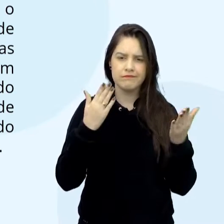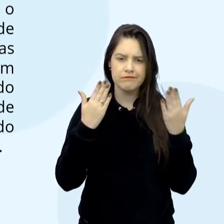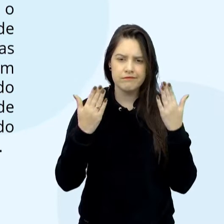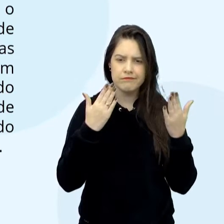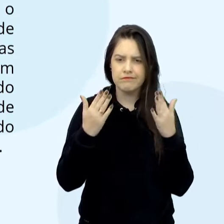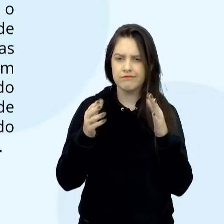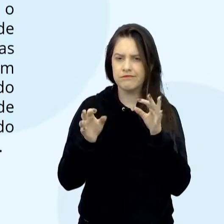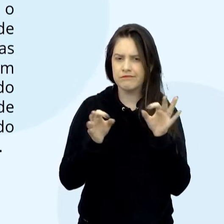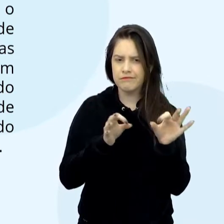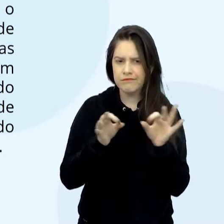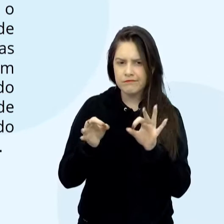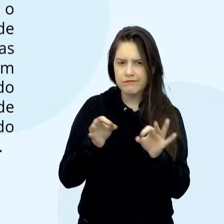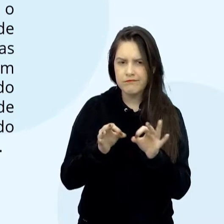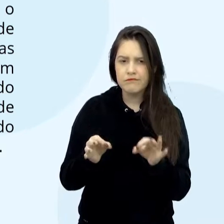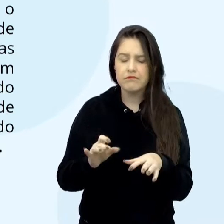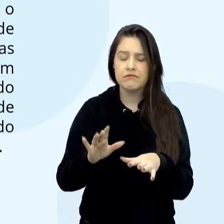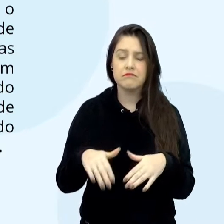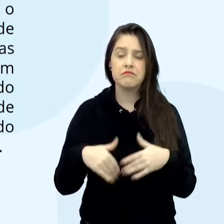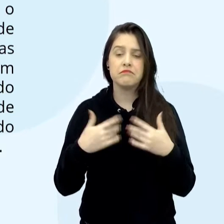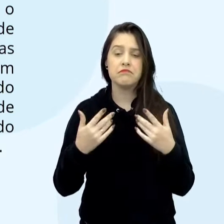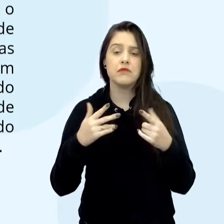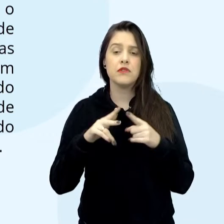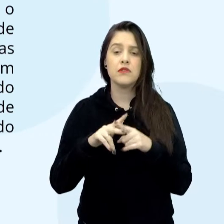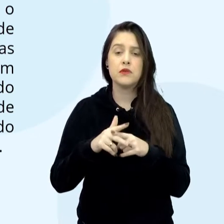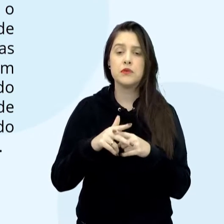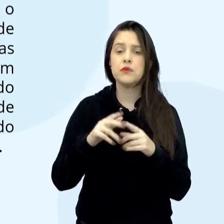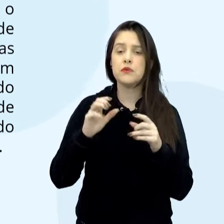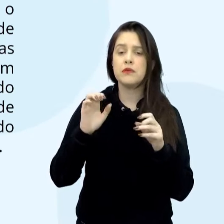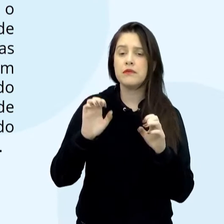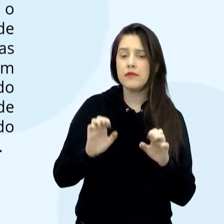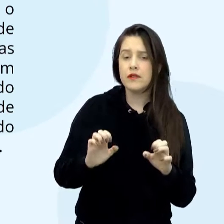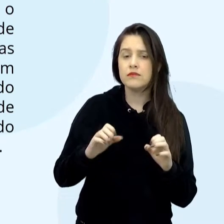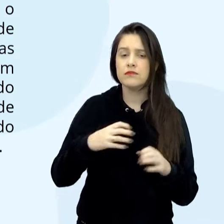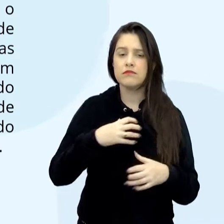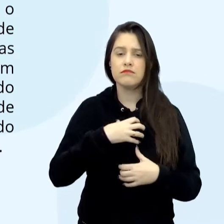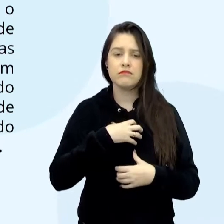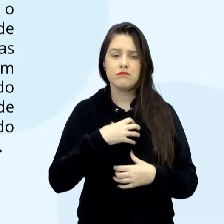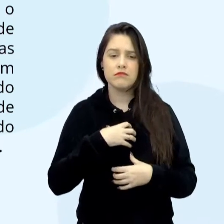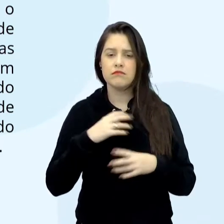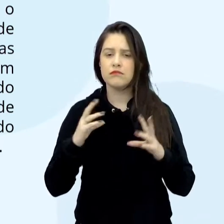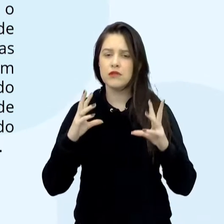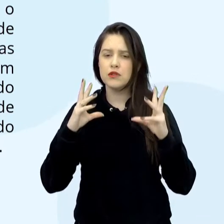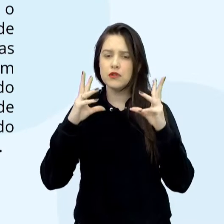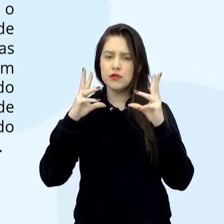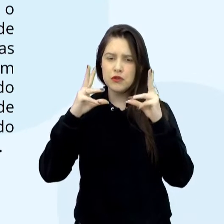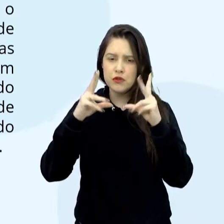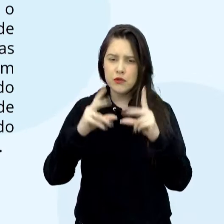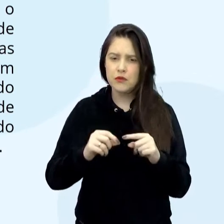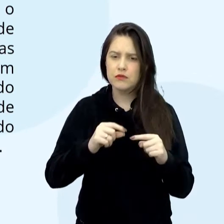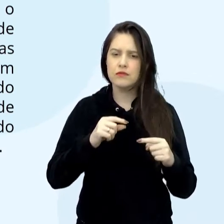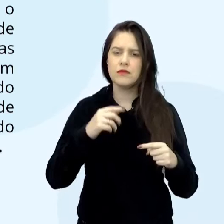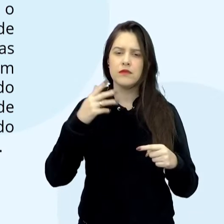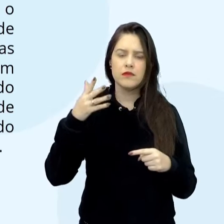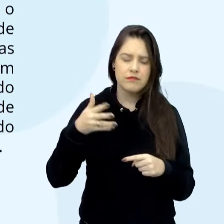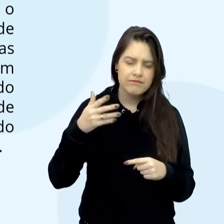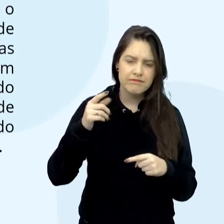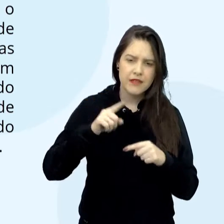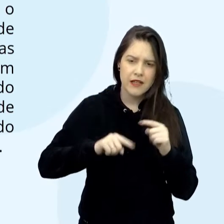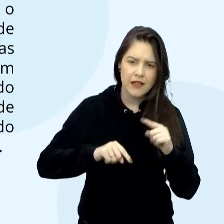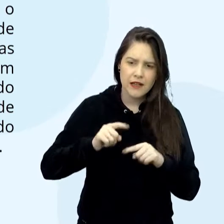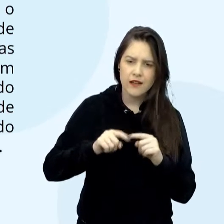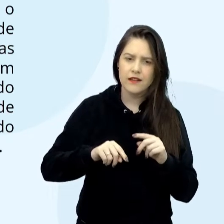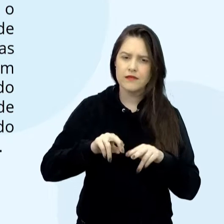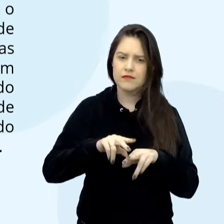MIFLGG01, que é o de investigar e analisar a organização, né, do funcionamento de todas essas narrativas, e o